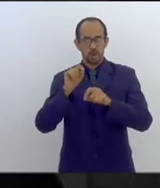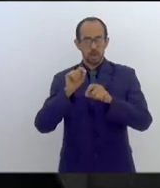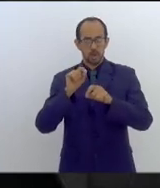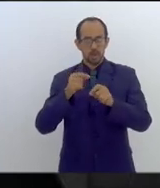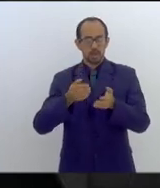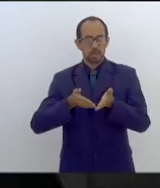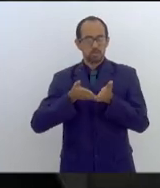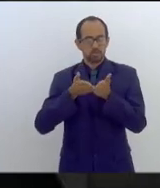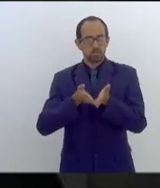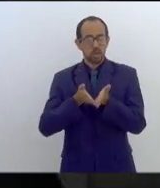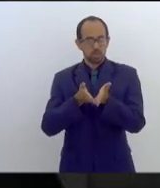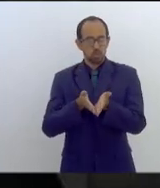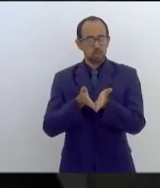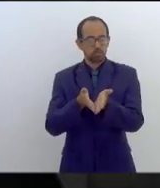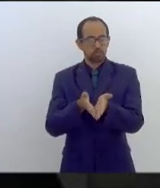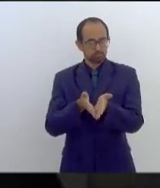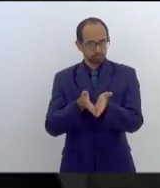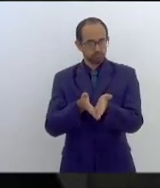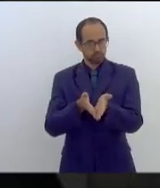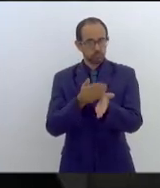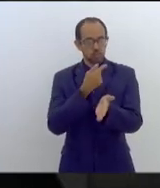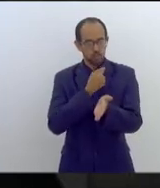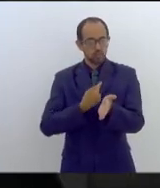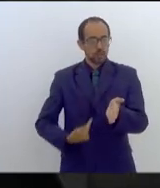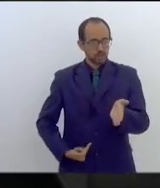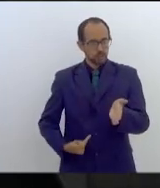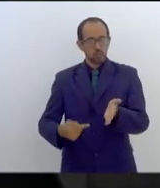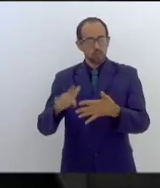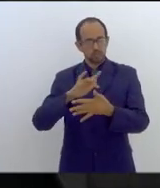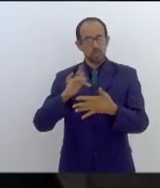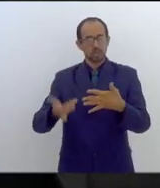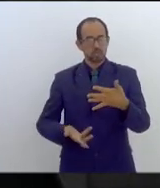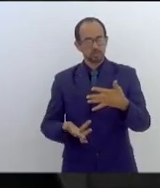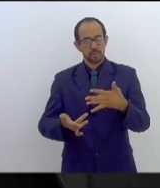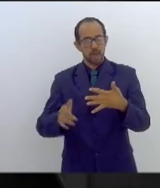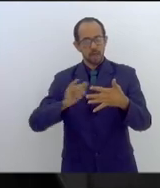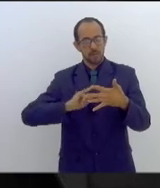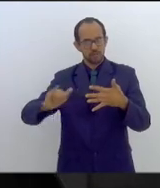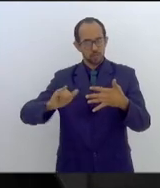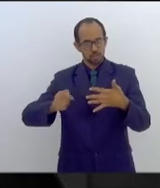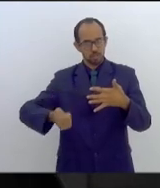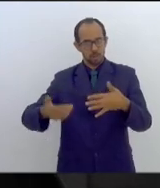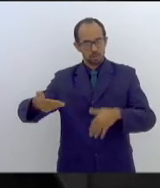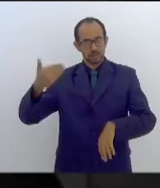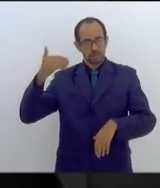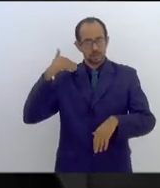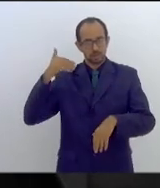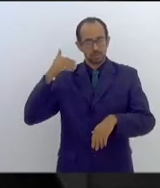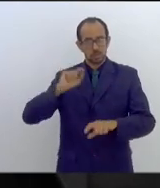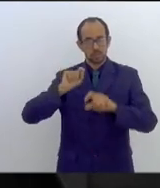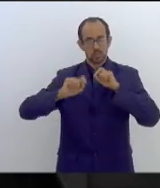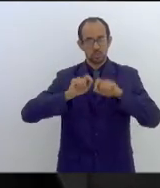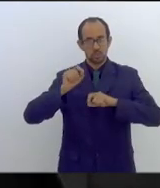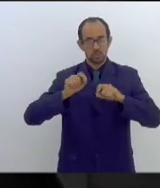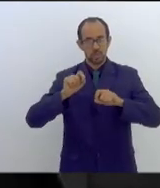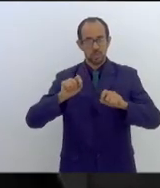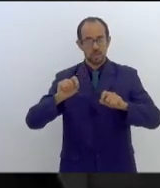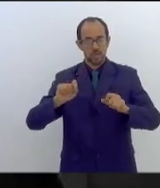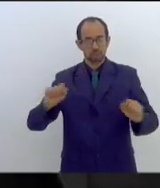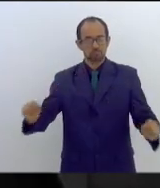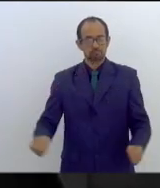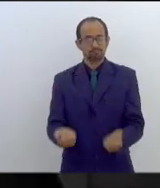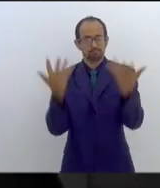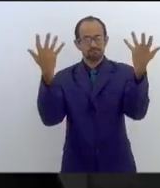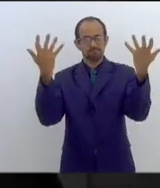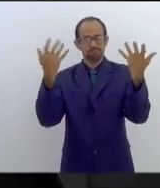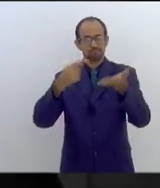aquaviário. O governador, em suas redes sociais, anunciou recentemente, deputada Marta Rocha, a celebração de um